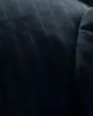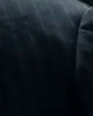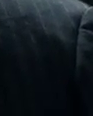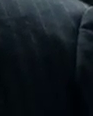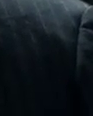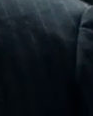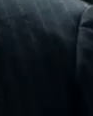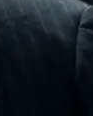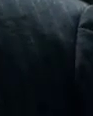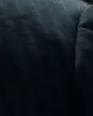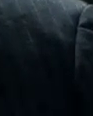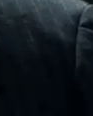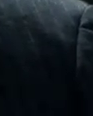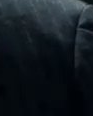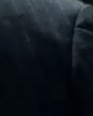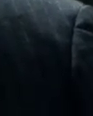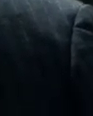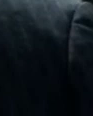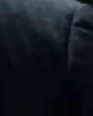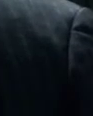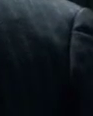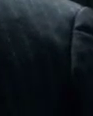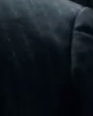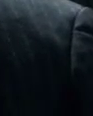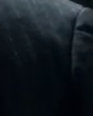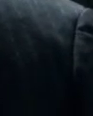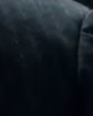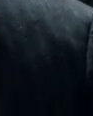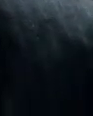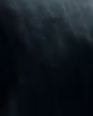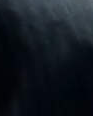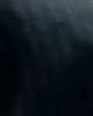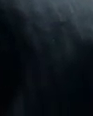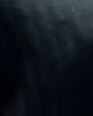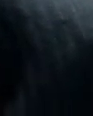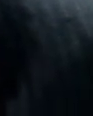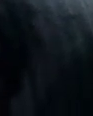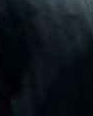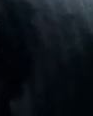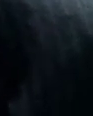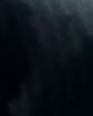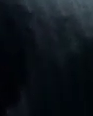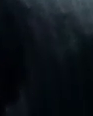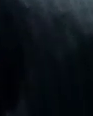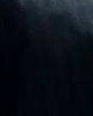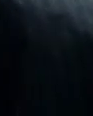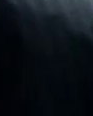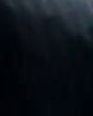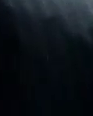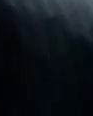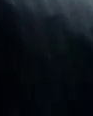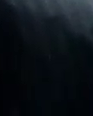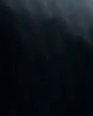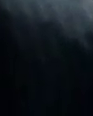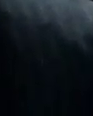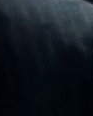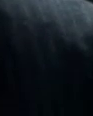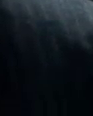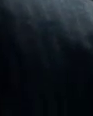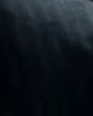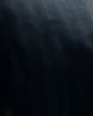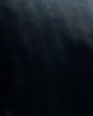está, Fativan, com 4 mil famílias. Mas por que, doutor César, 4 mil famílias? Porque